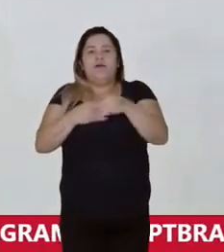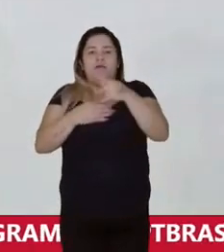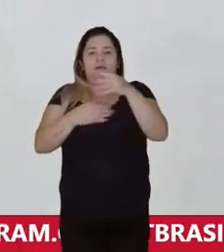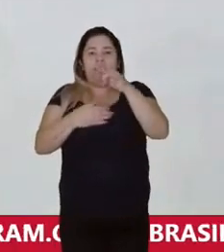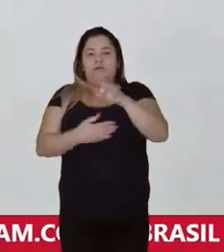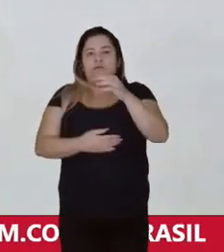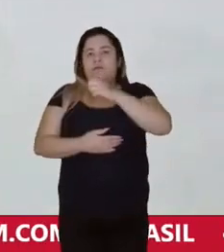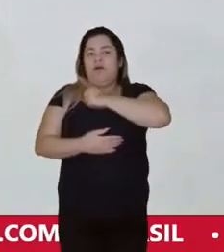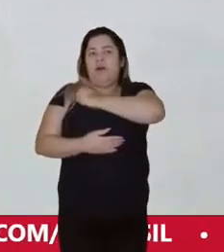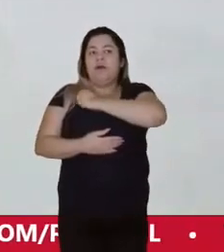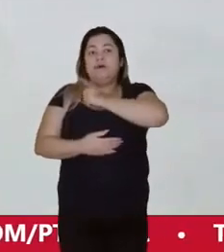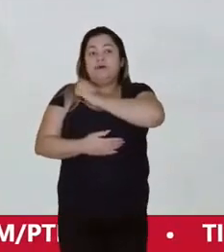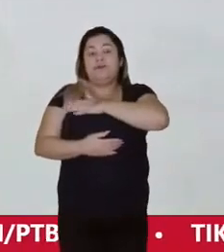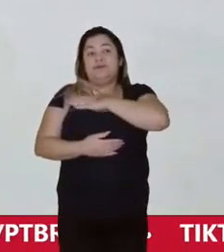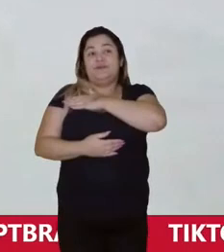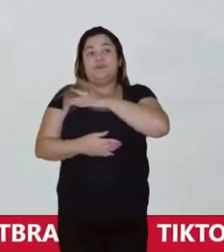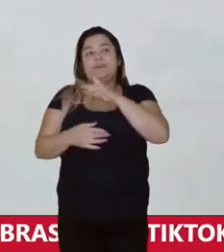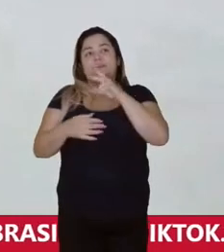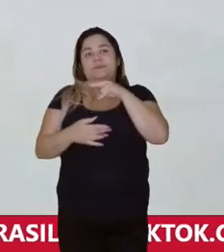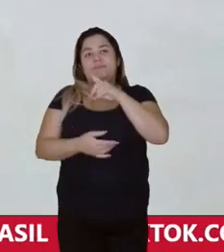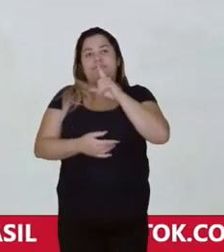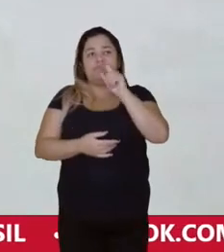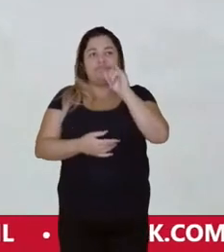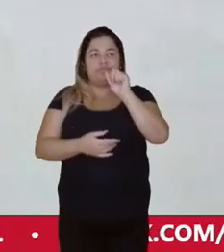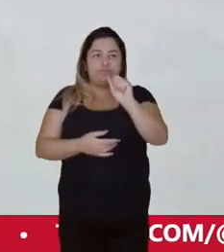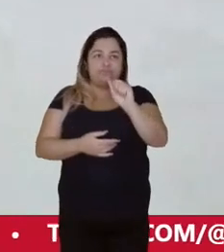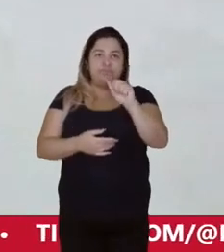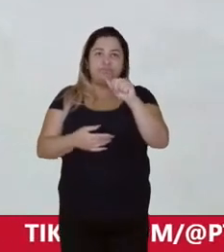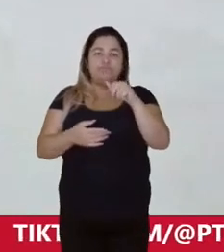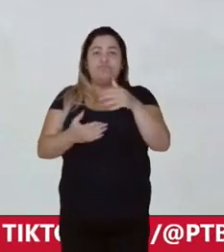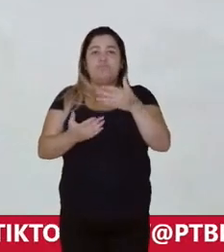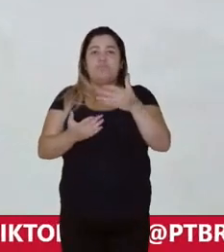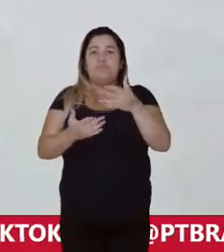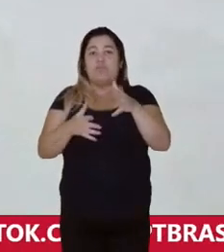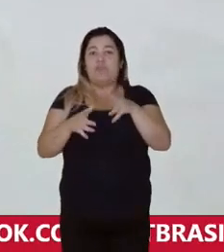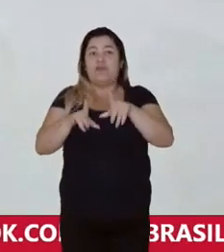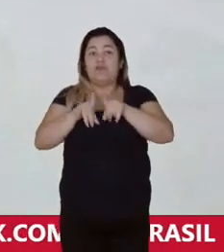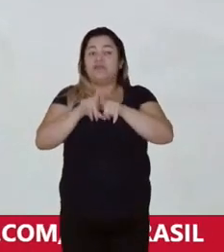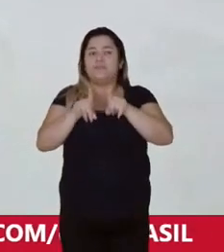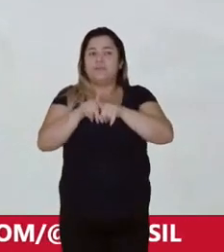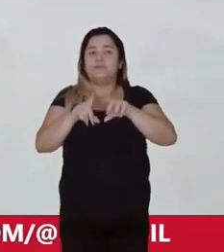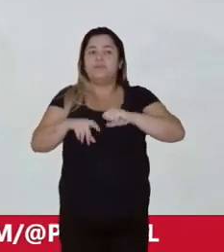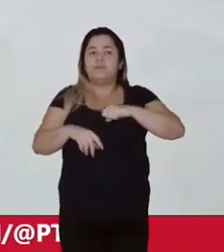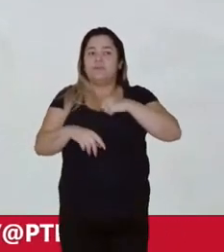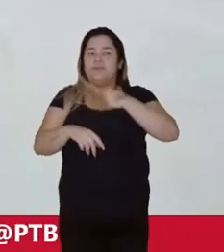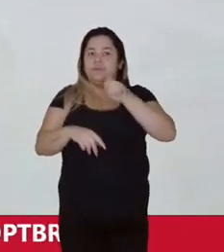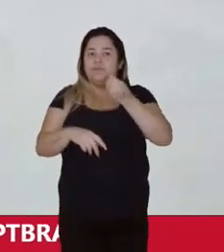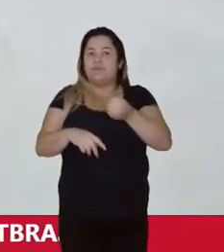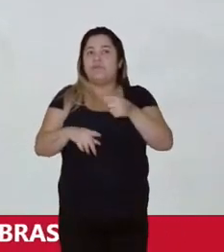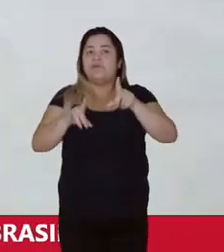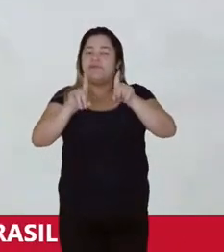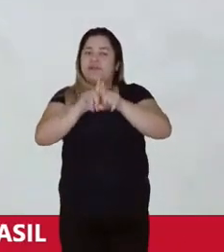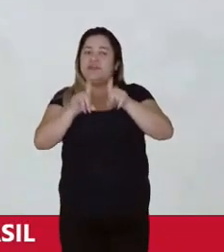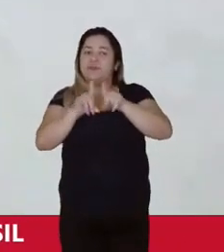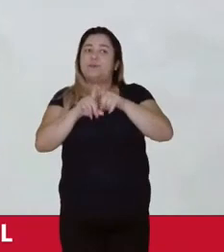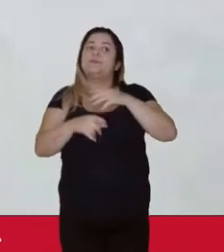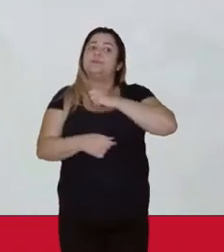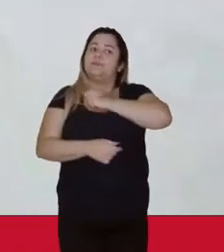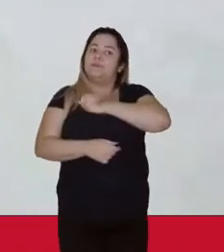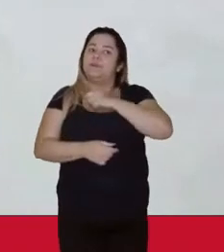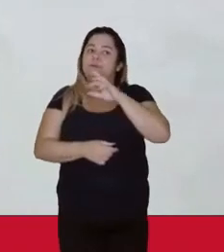querida Nádia, que recém-eleita secretária nacional de juventude, que nos orgulha muito, e o nosso querido